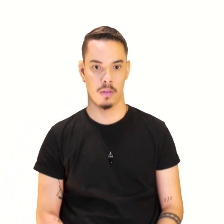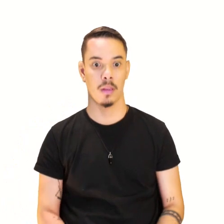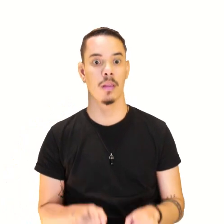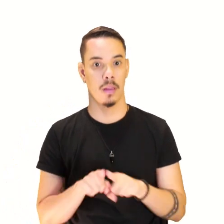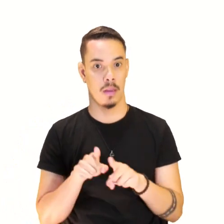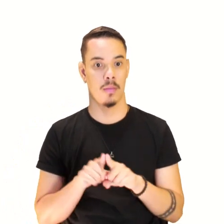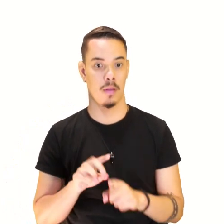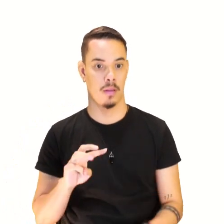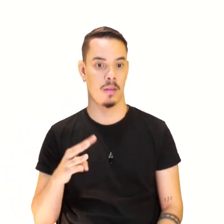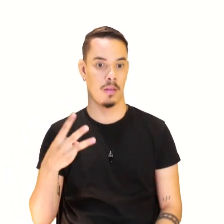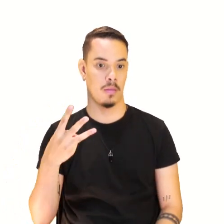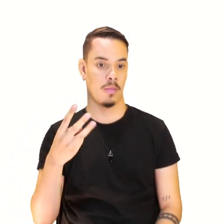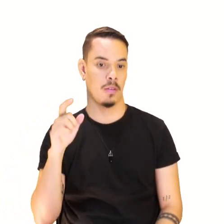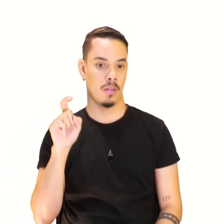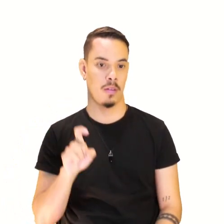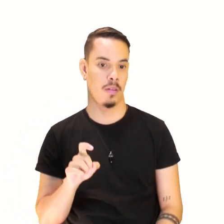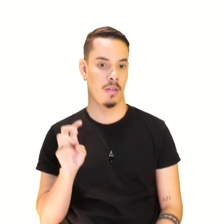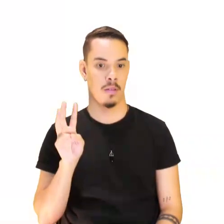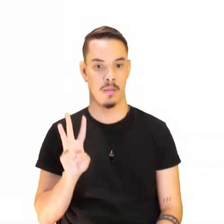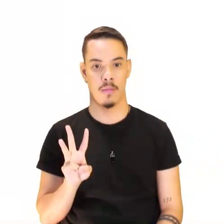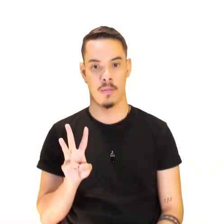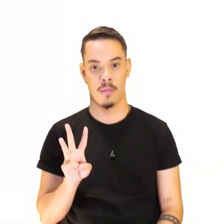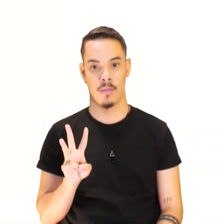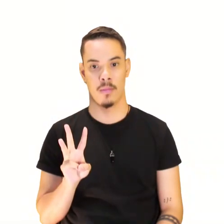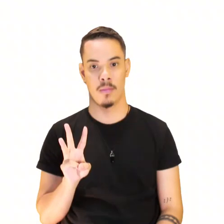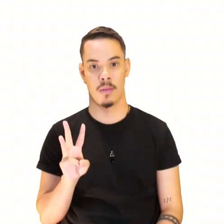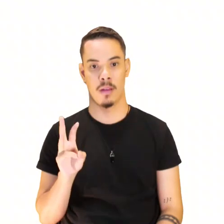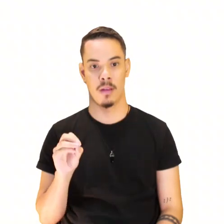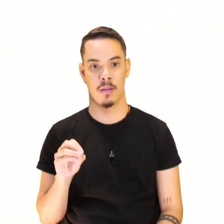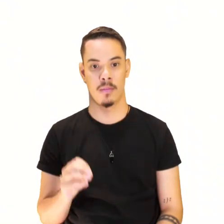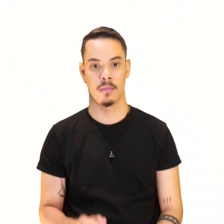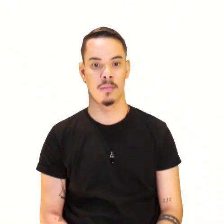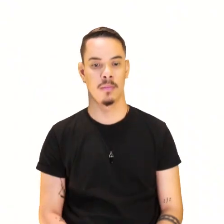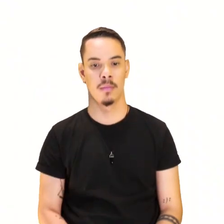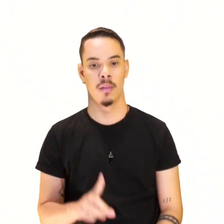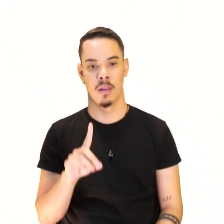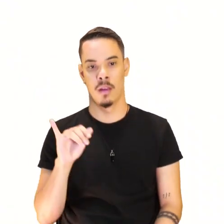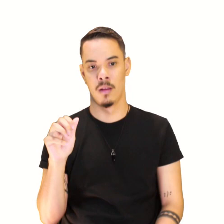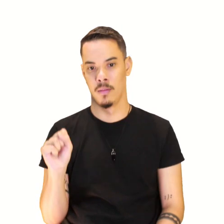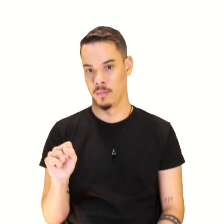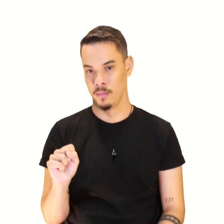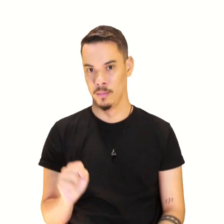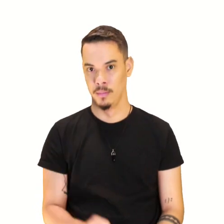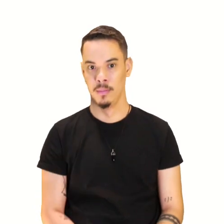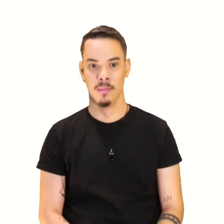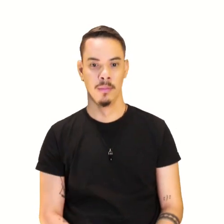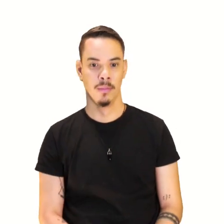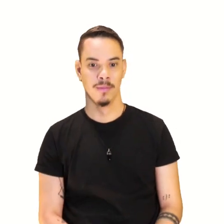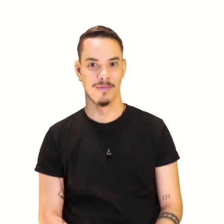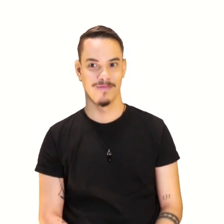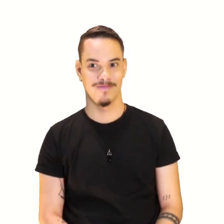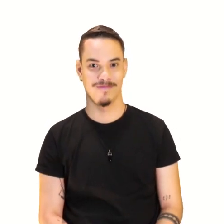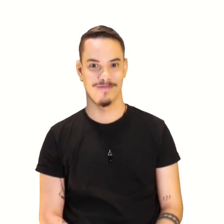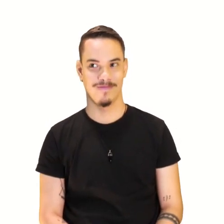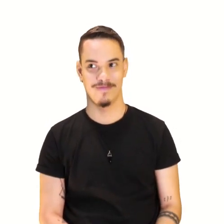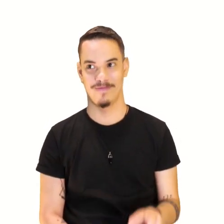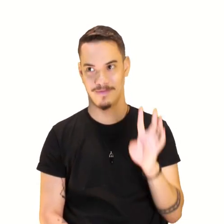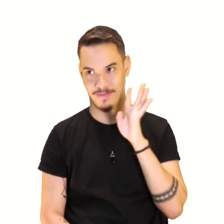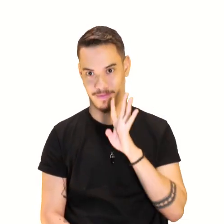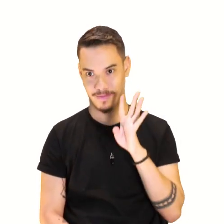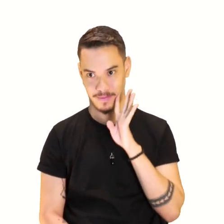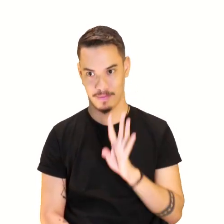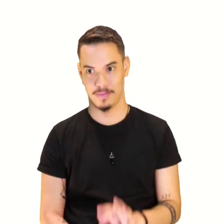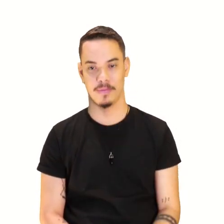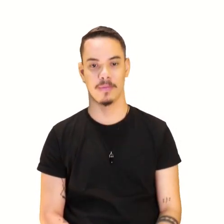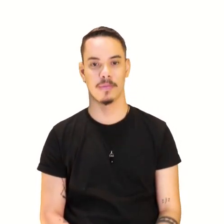10 então x vai ser igual a 30 Nossa que top hein E aí